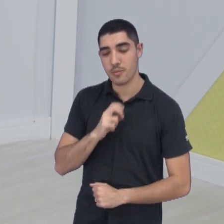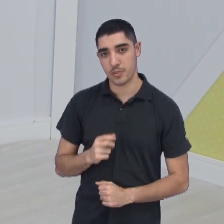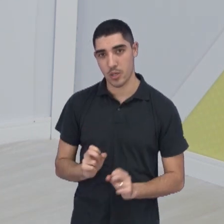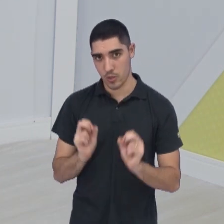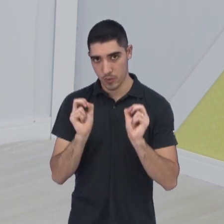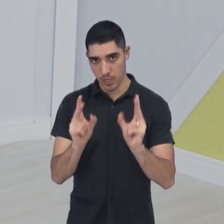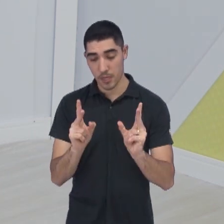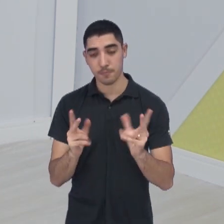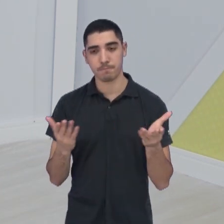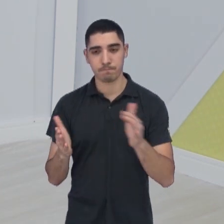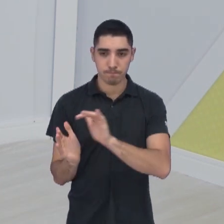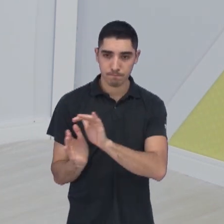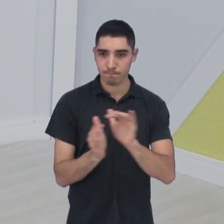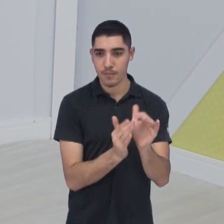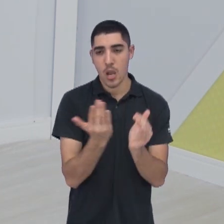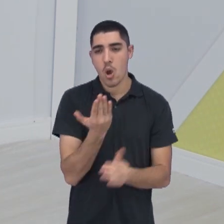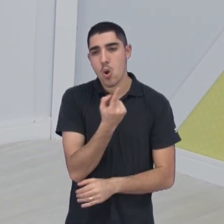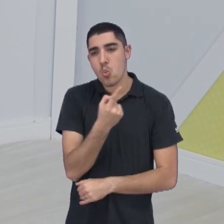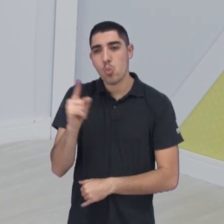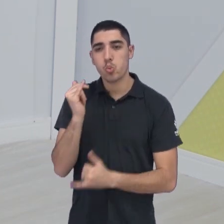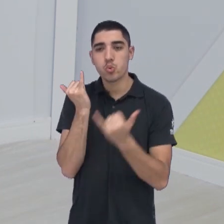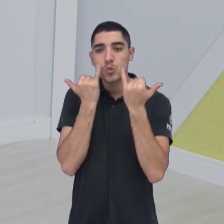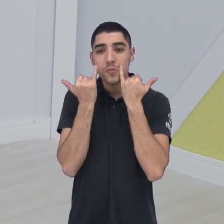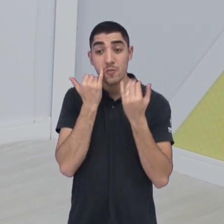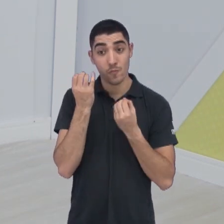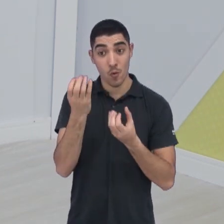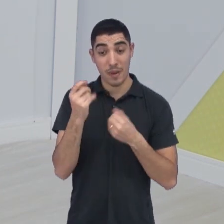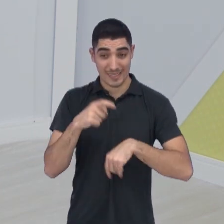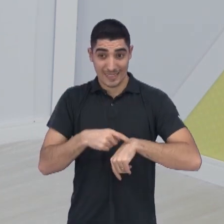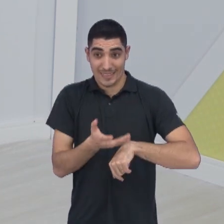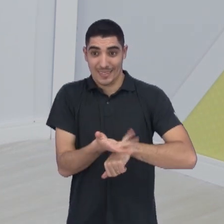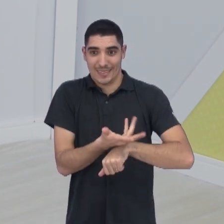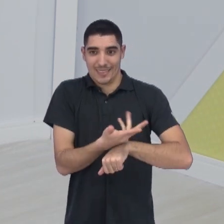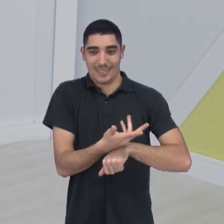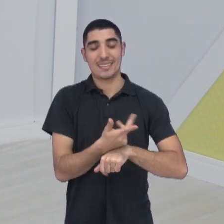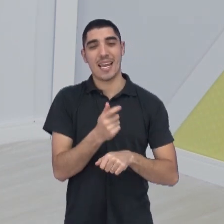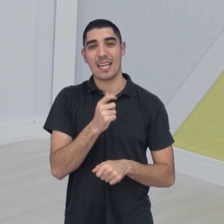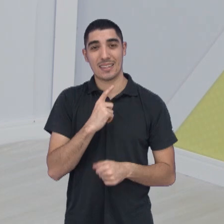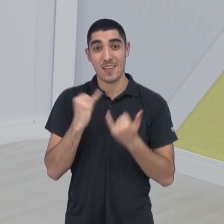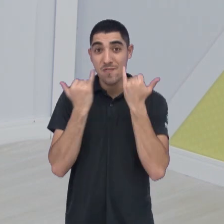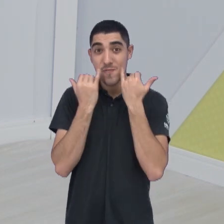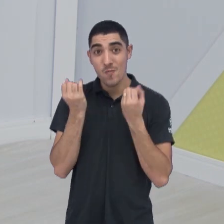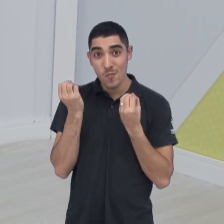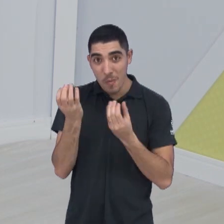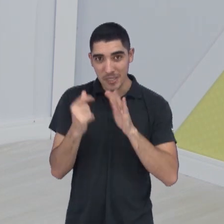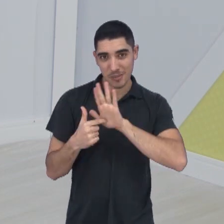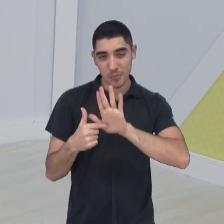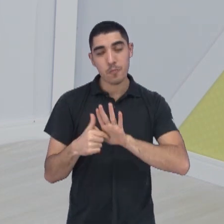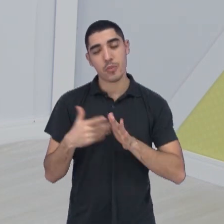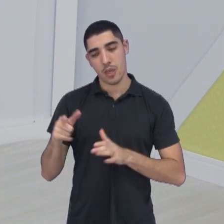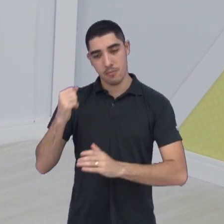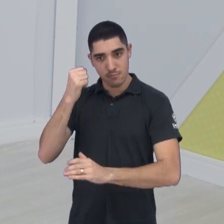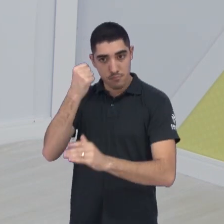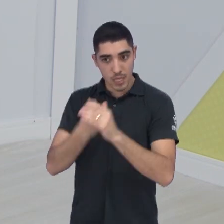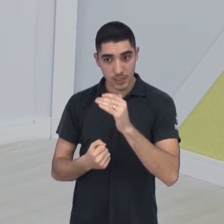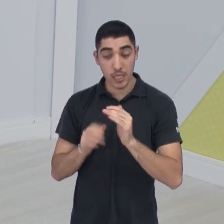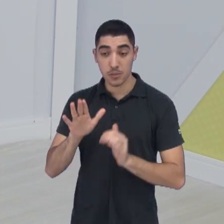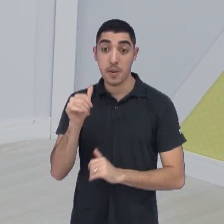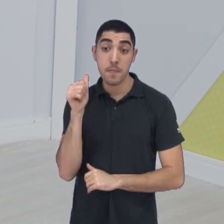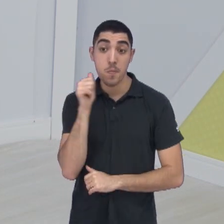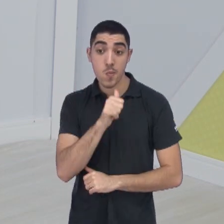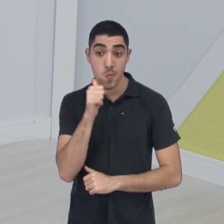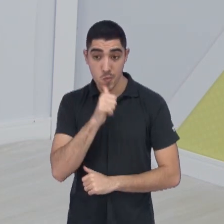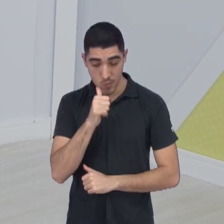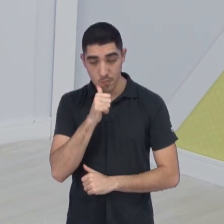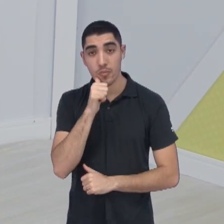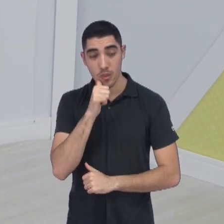tá certo? Brunão, para a gente fechar o Hora de hoje está corrido, tem bastante assunto para a gente destacar, ainda falando de basquete, mas do time